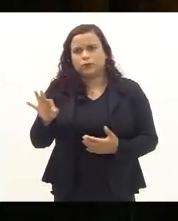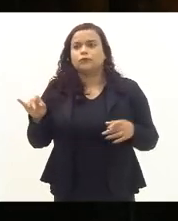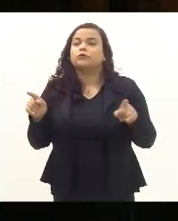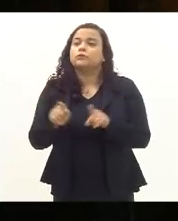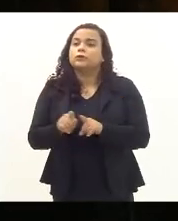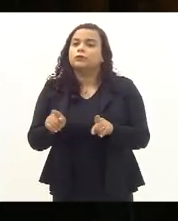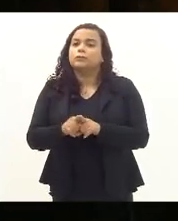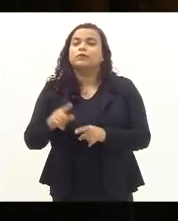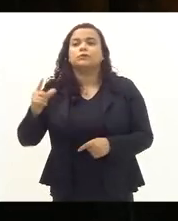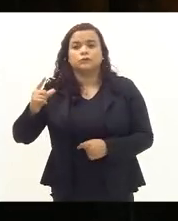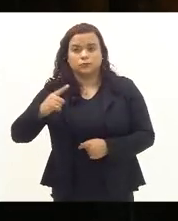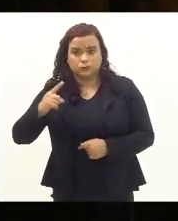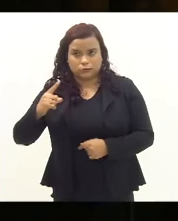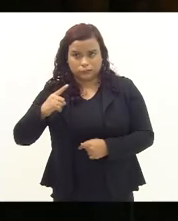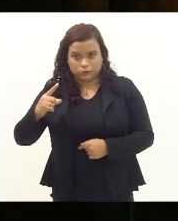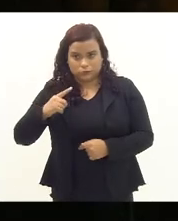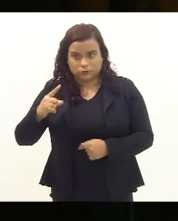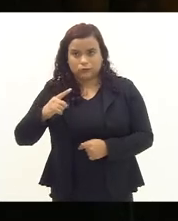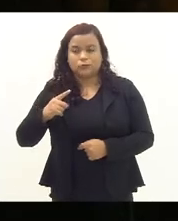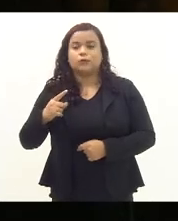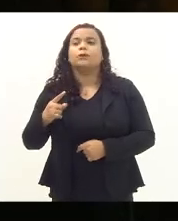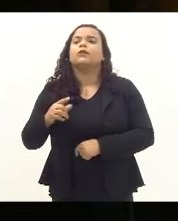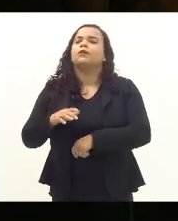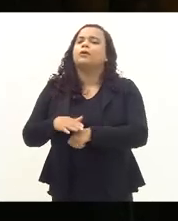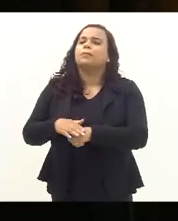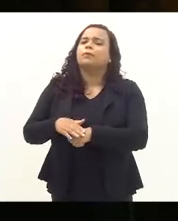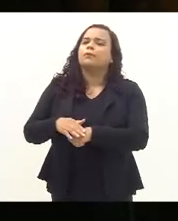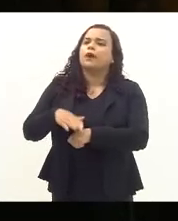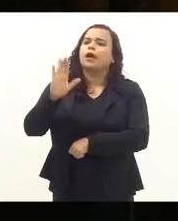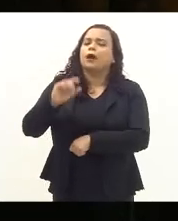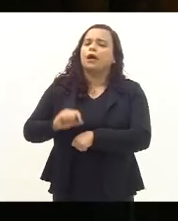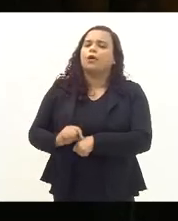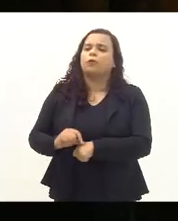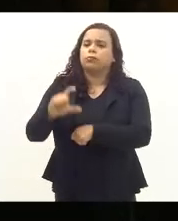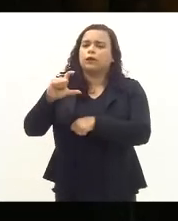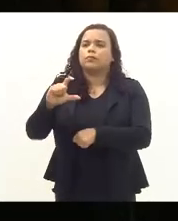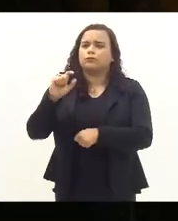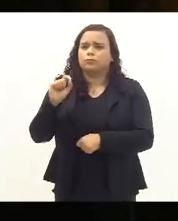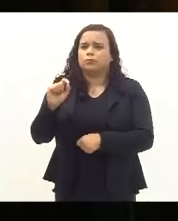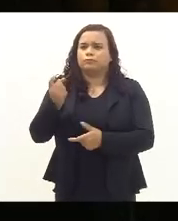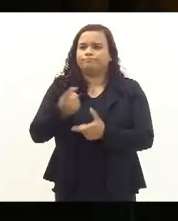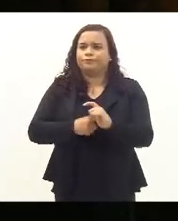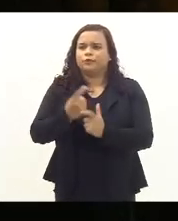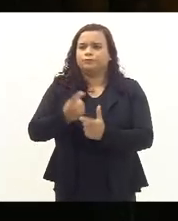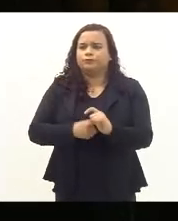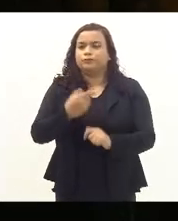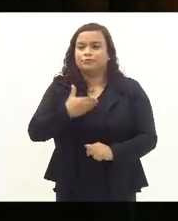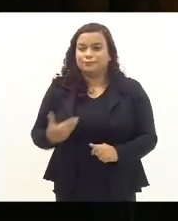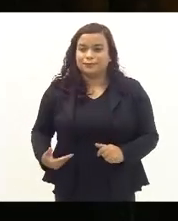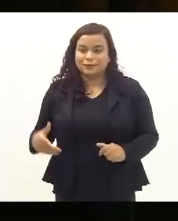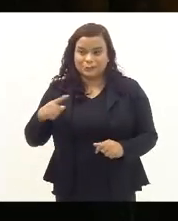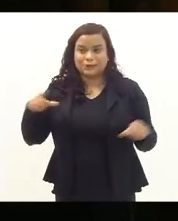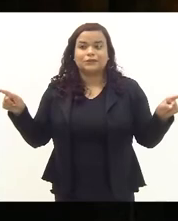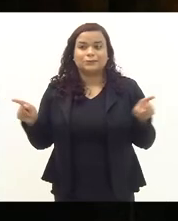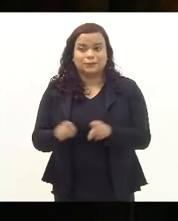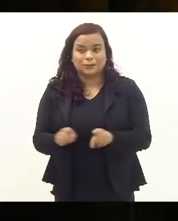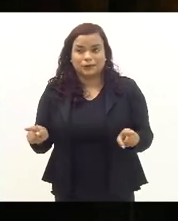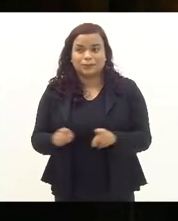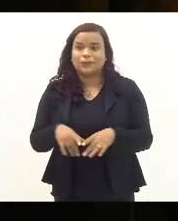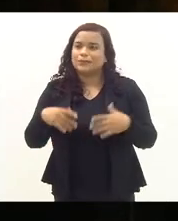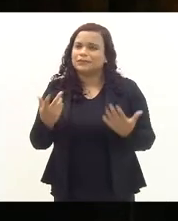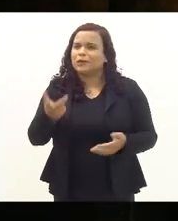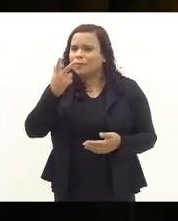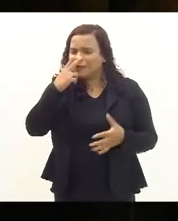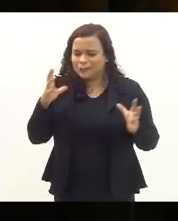tivemos um aumento substancial no individamento público Então essa conta não